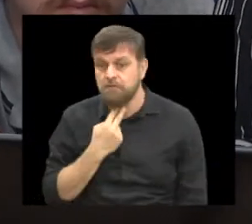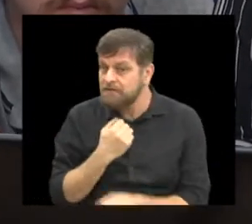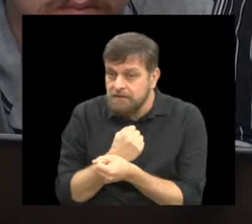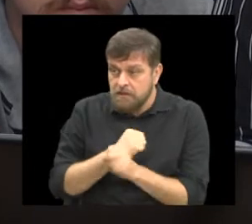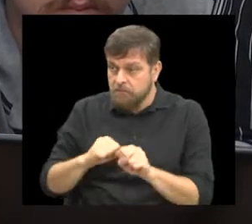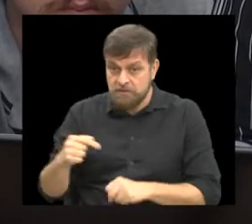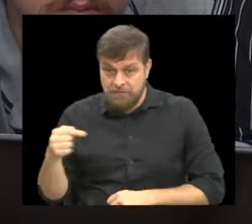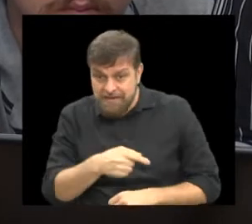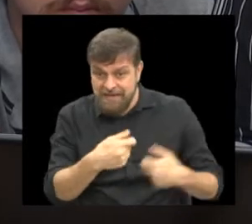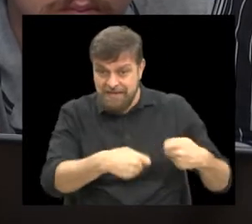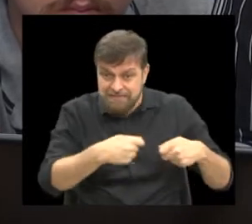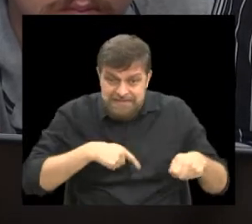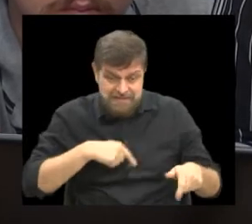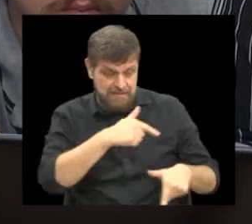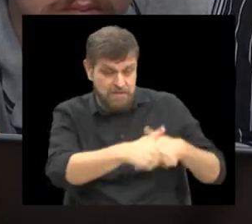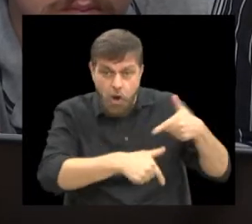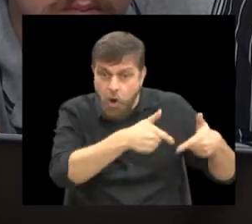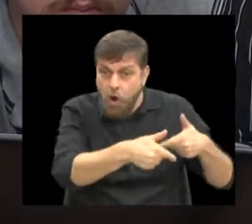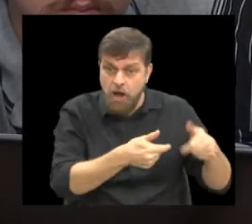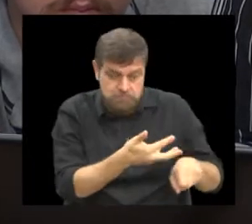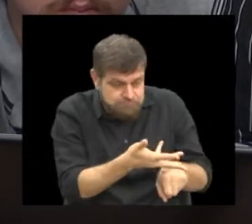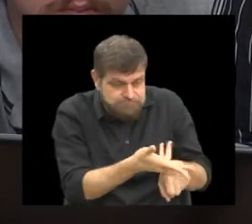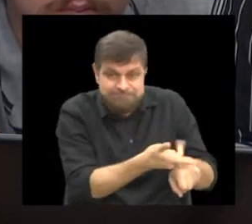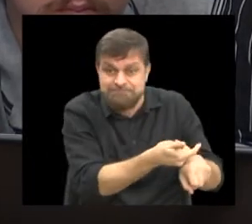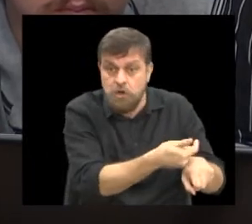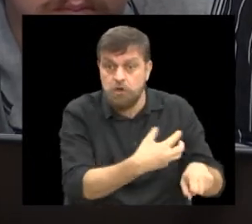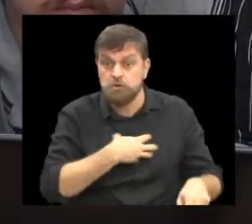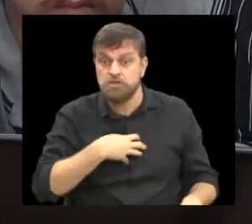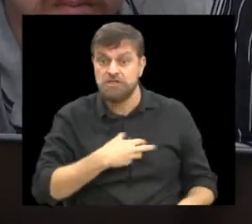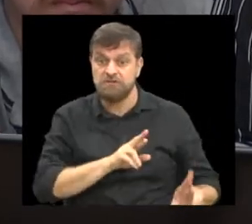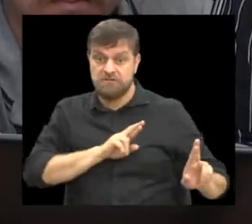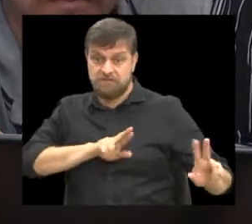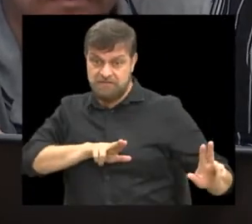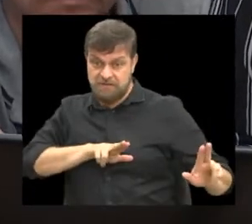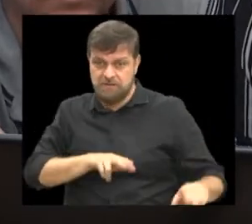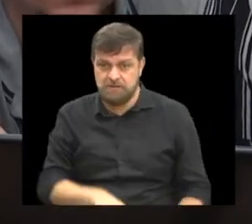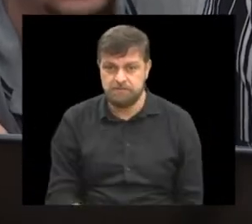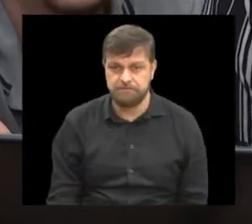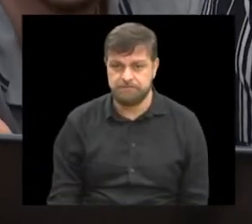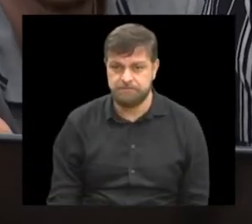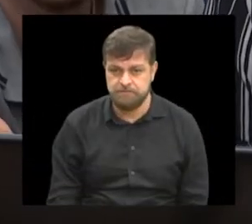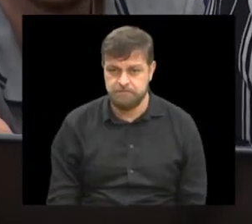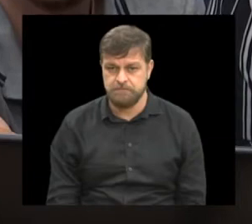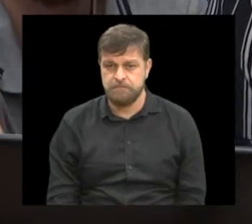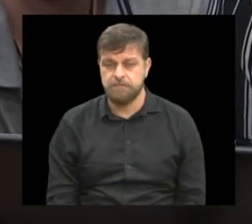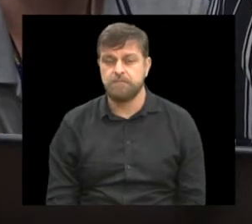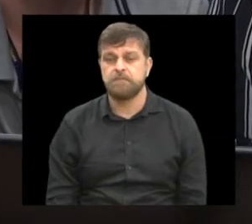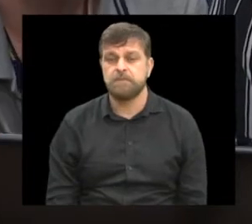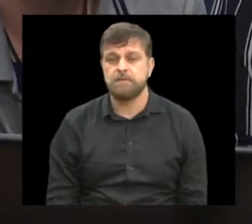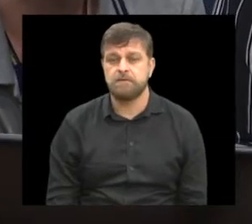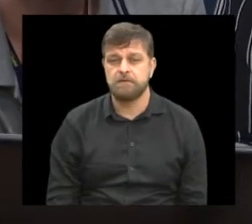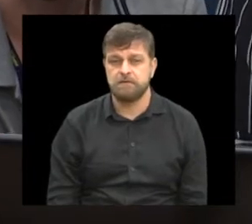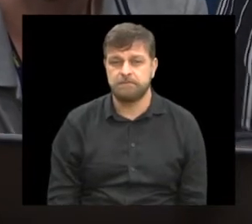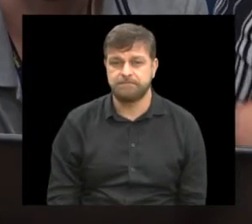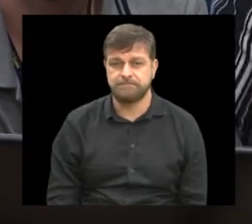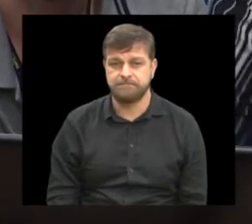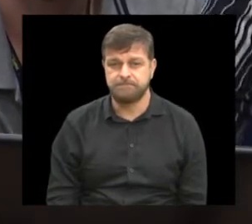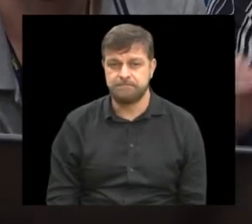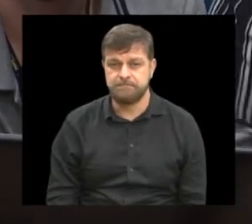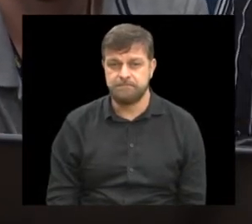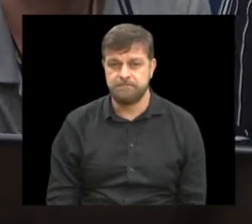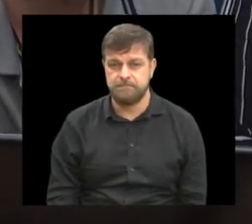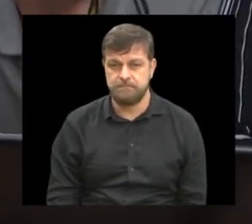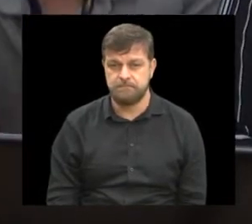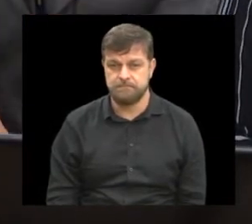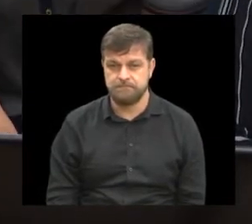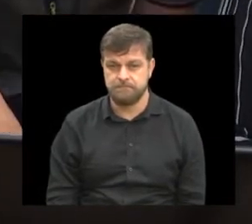Ele precisa de um trabalho diferenciado nesse sentido. Pode mudar a tela? Acho que ele vai sozinho. Pode.